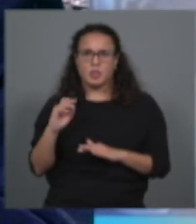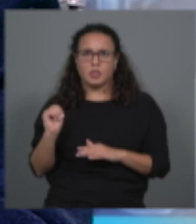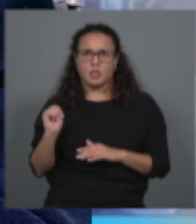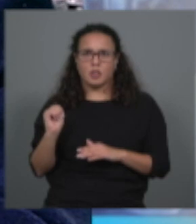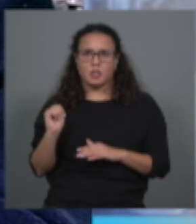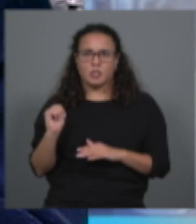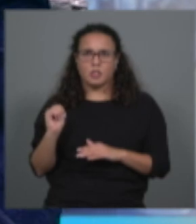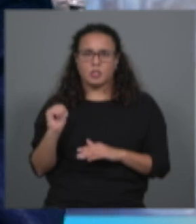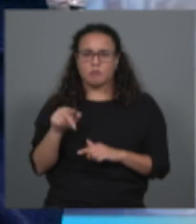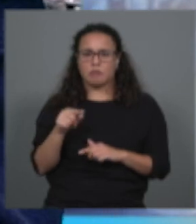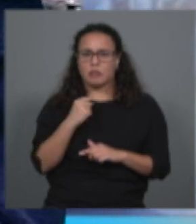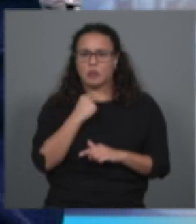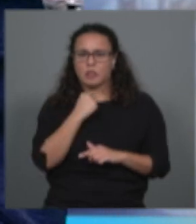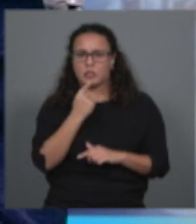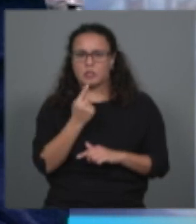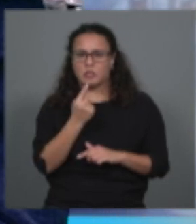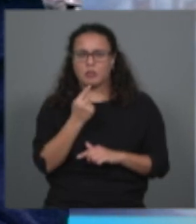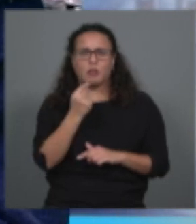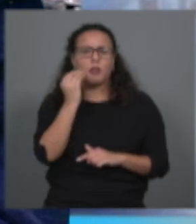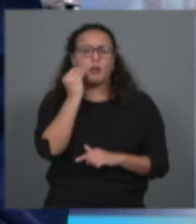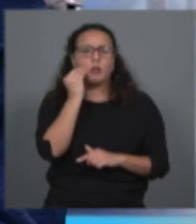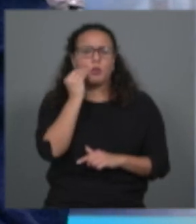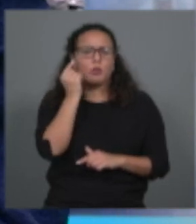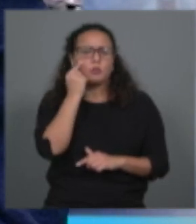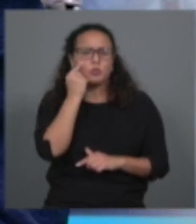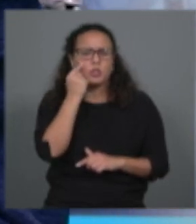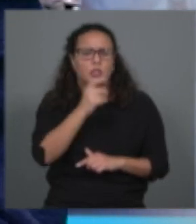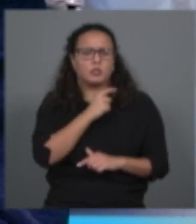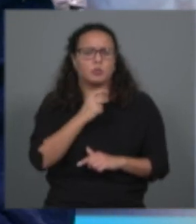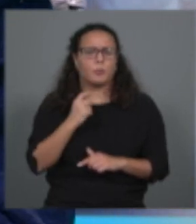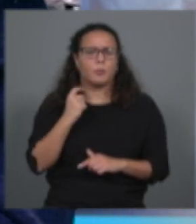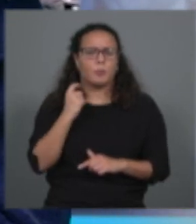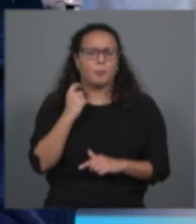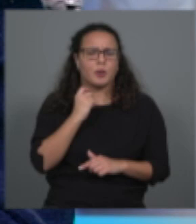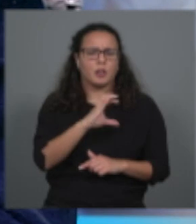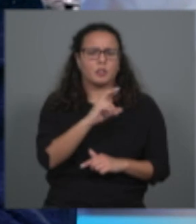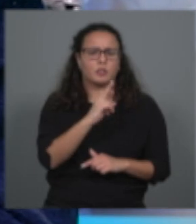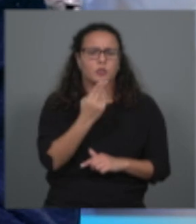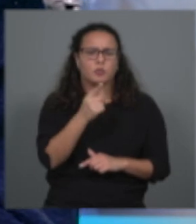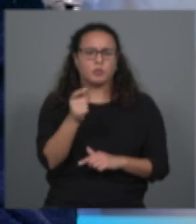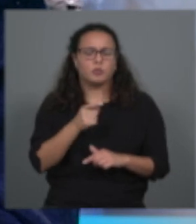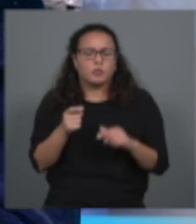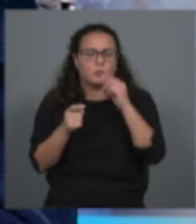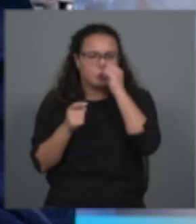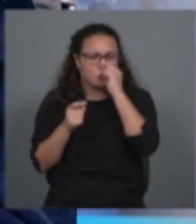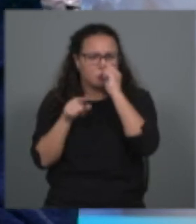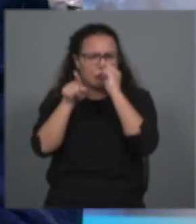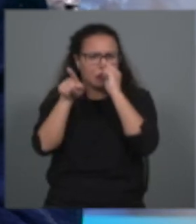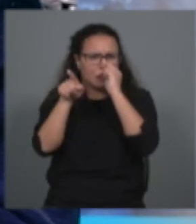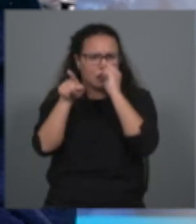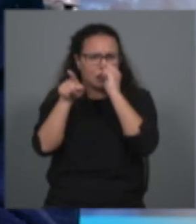nos dissessem como é que lá se conhece o Padre Cruz, nas Filipinas, e como é que há devoção ao Padre Cruz, nas paróquias,